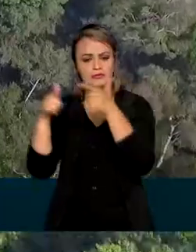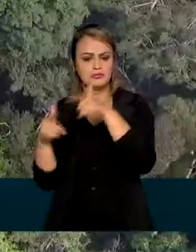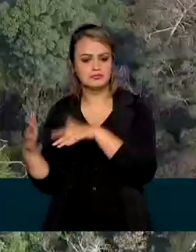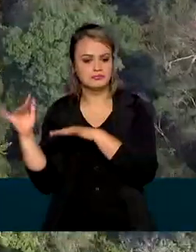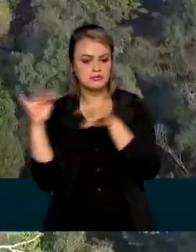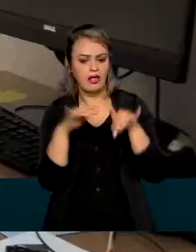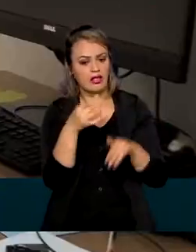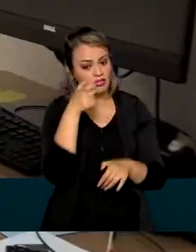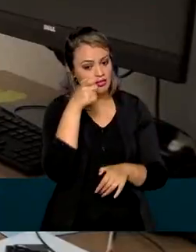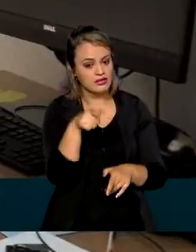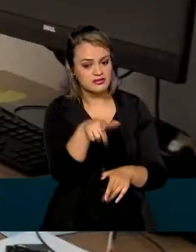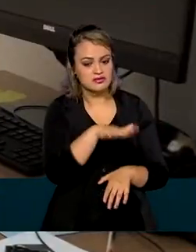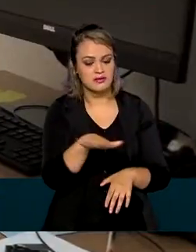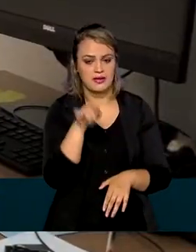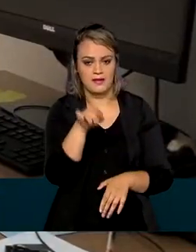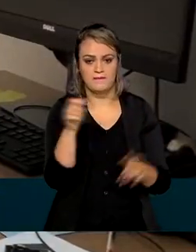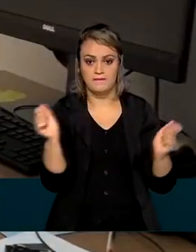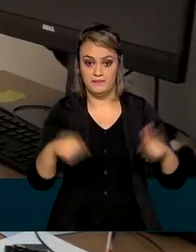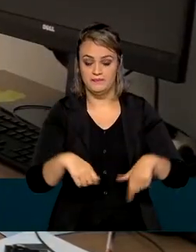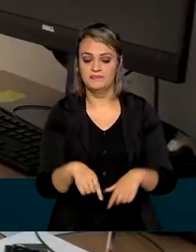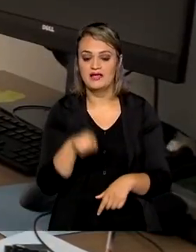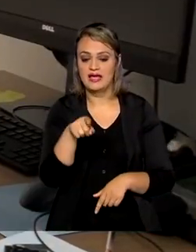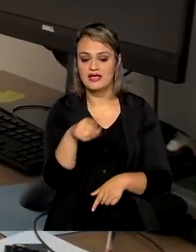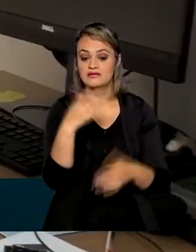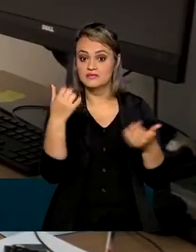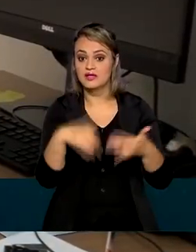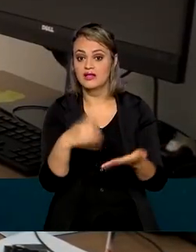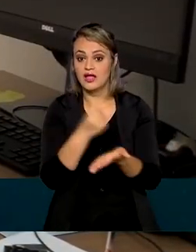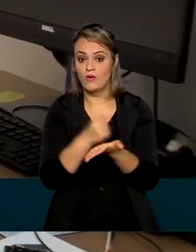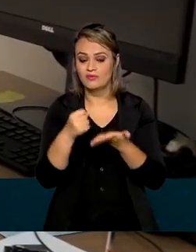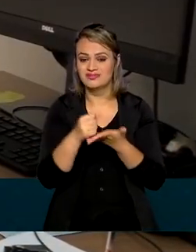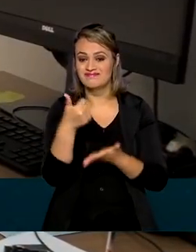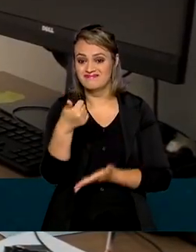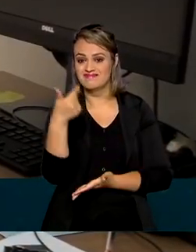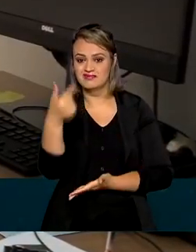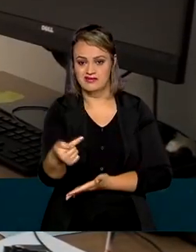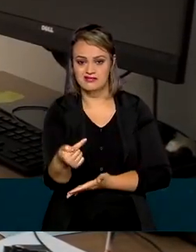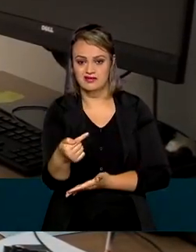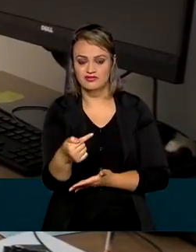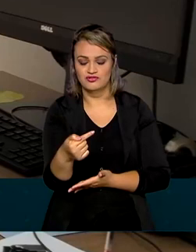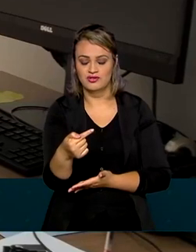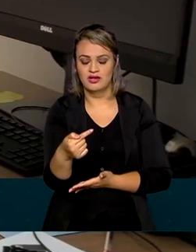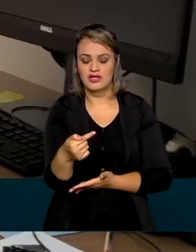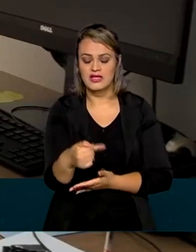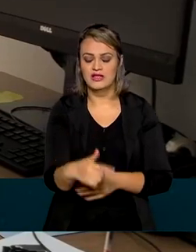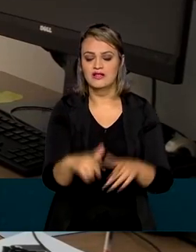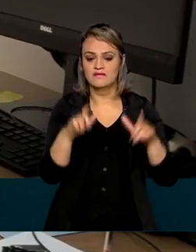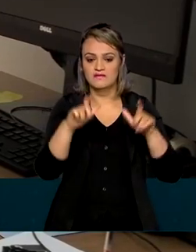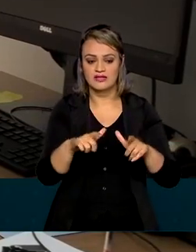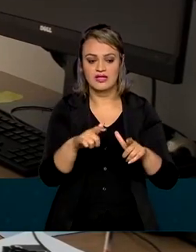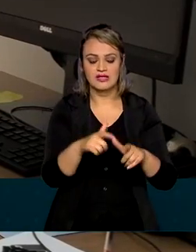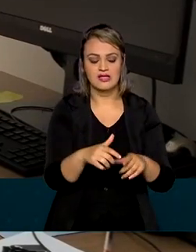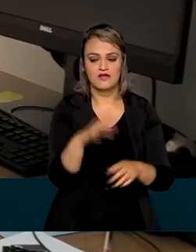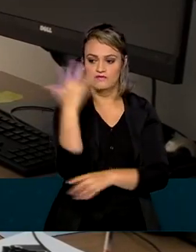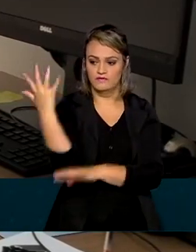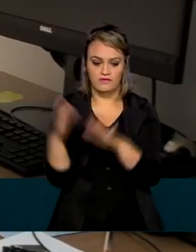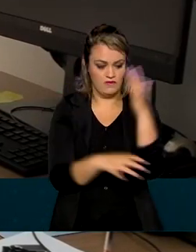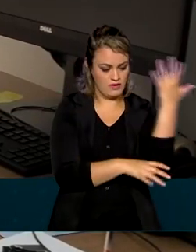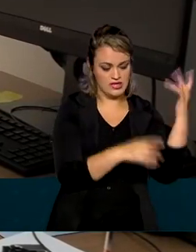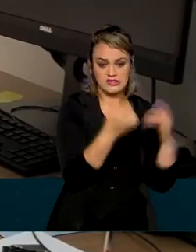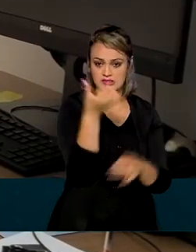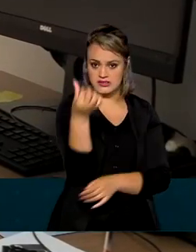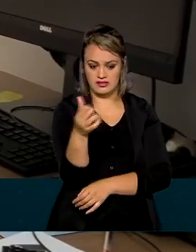manejo florestal. Nós temos 17 contratos de concessão florestal. Eles estão localizados em seis florestas